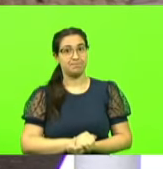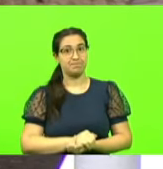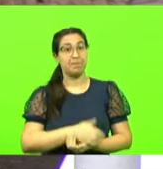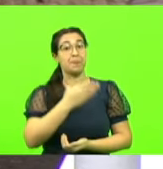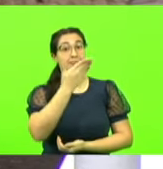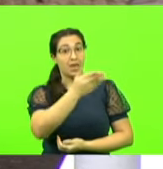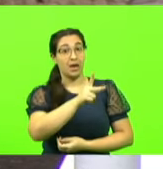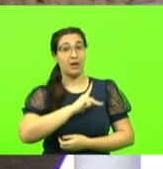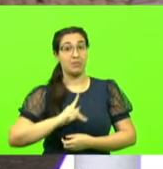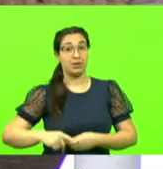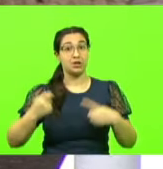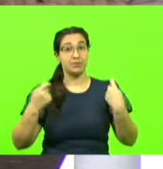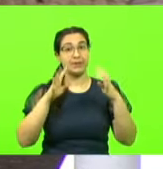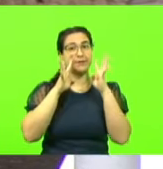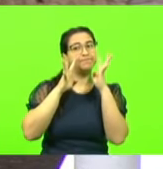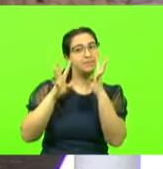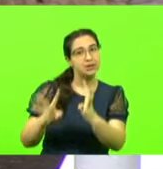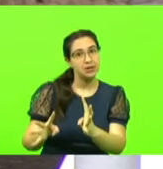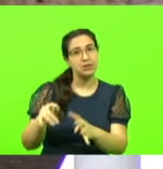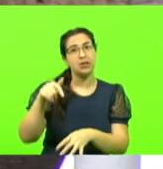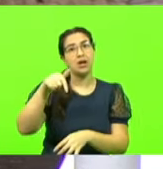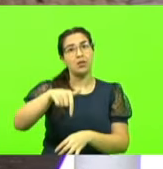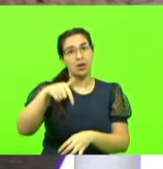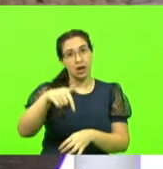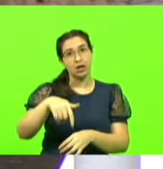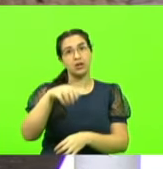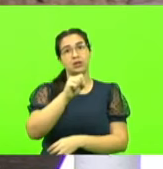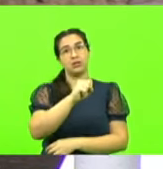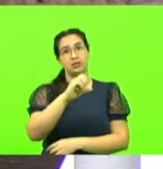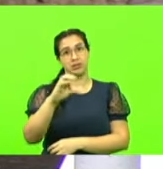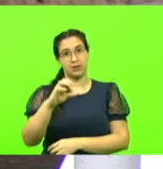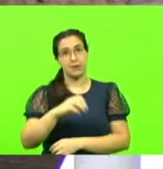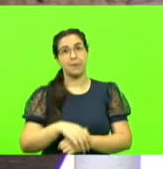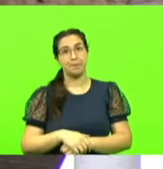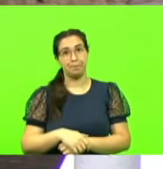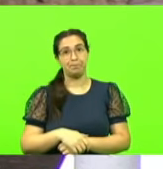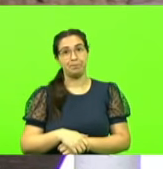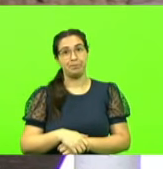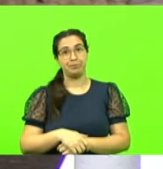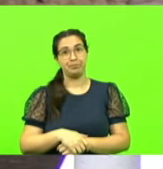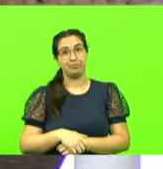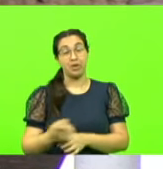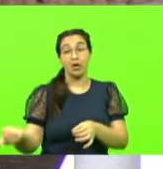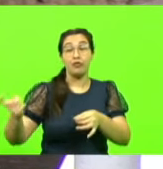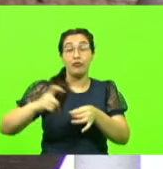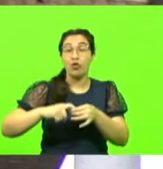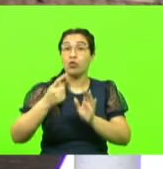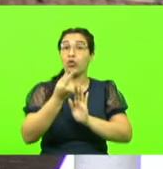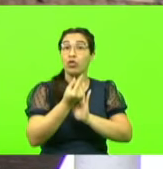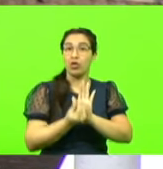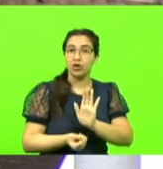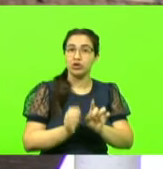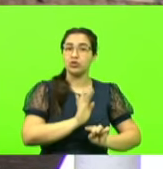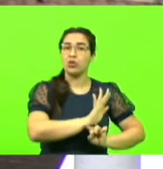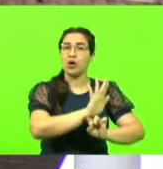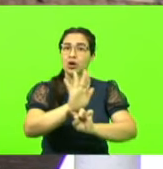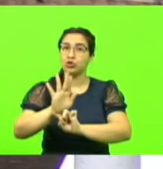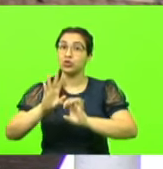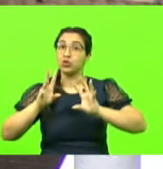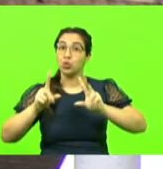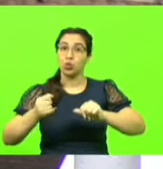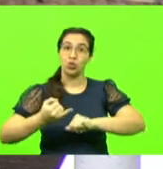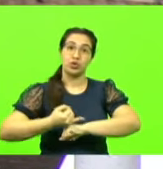e devolva esse dinheiro em obras para complementar todas as obras estruturantes de